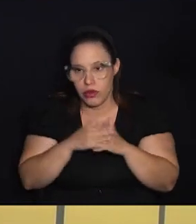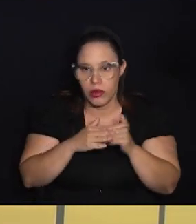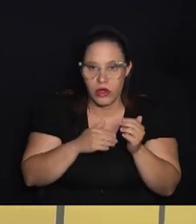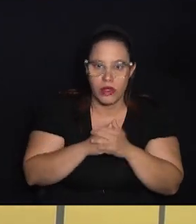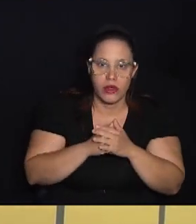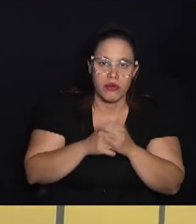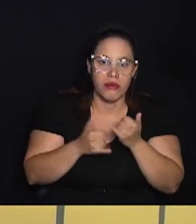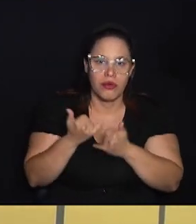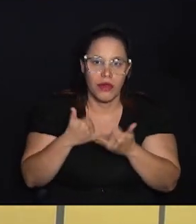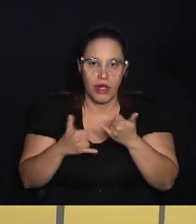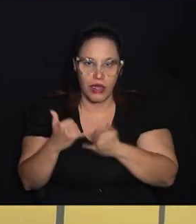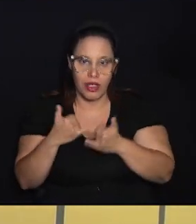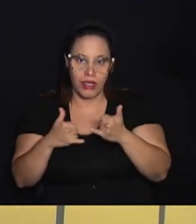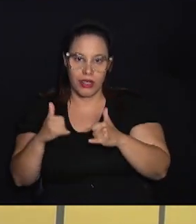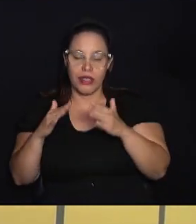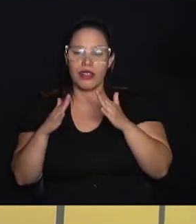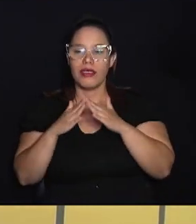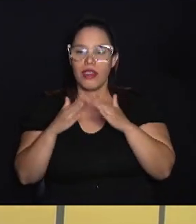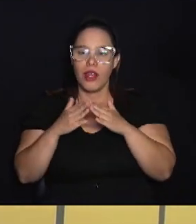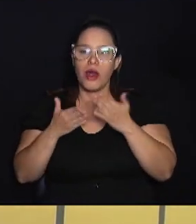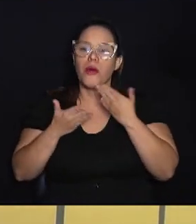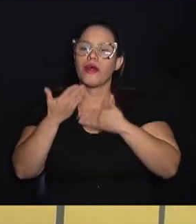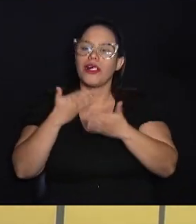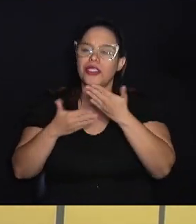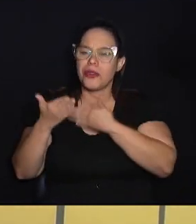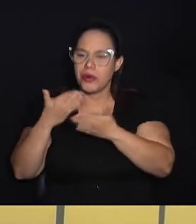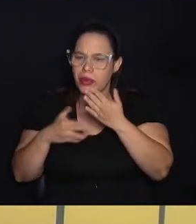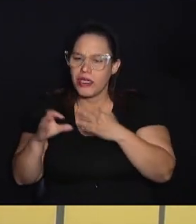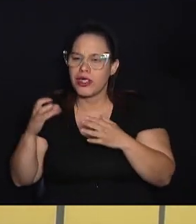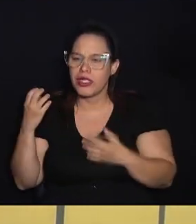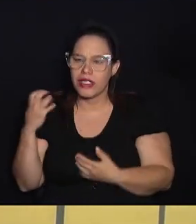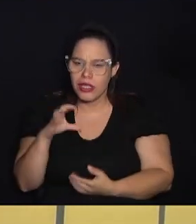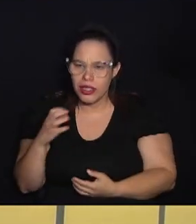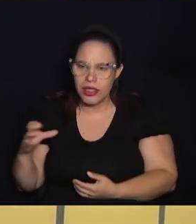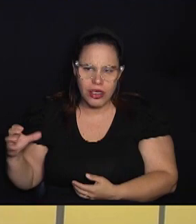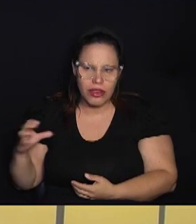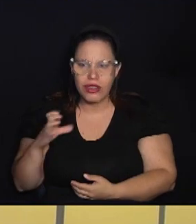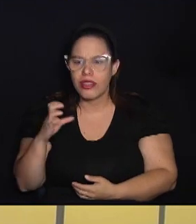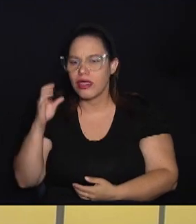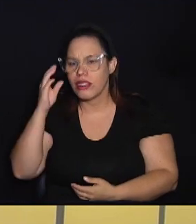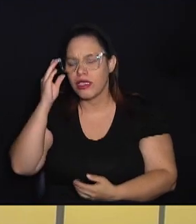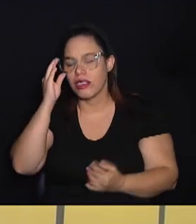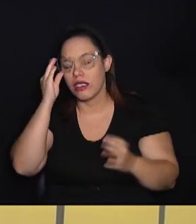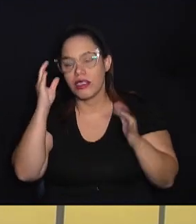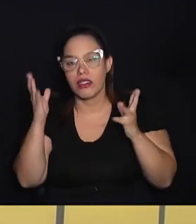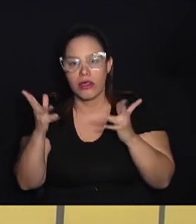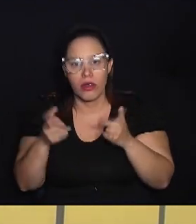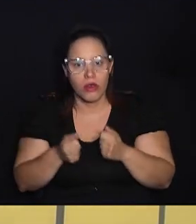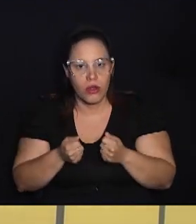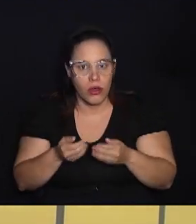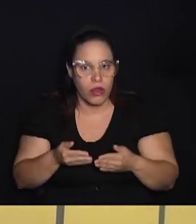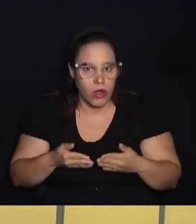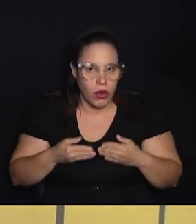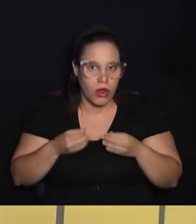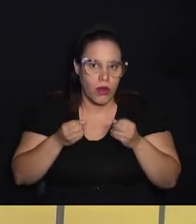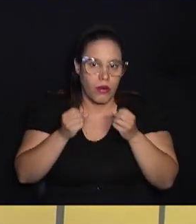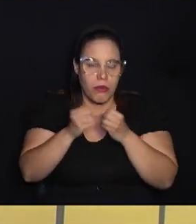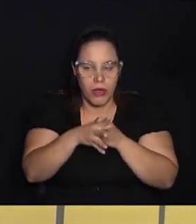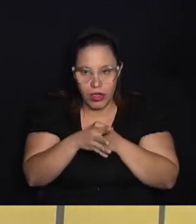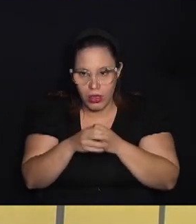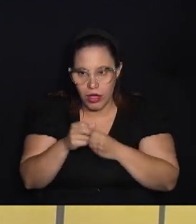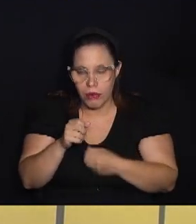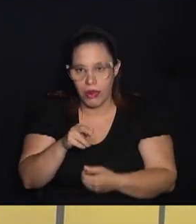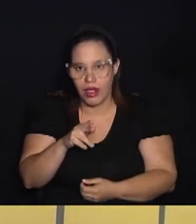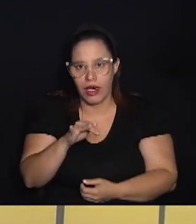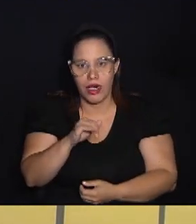brincou que nós estamos em casa aqui porque a gente compartilha pacientes todos nós então mand o paciente para Andreia recebo do